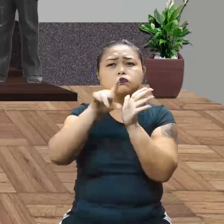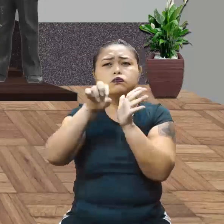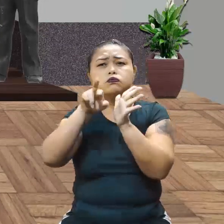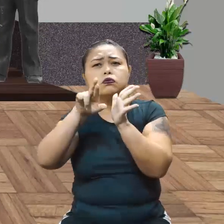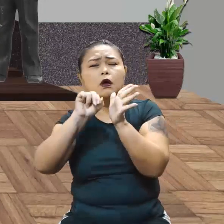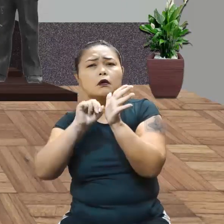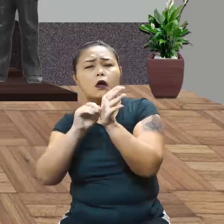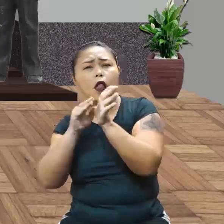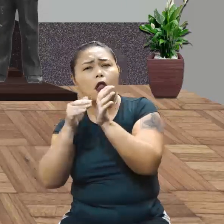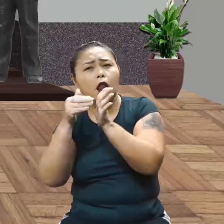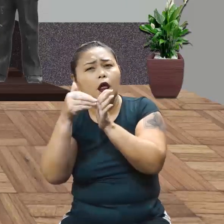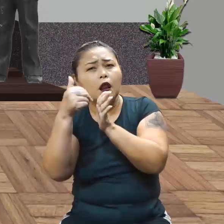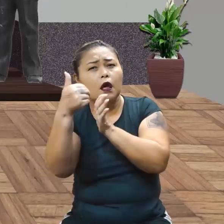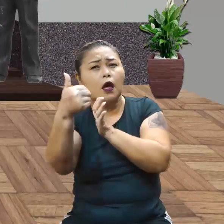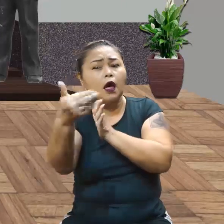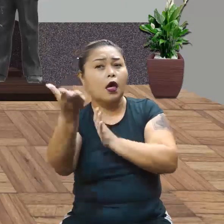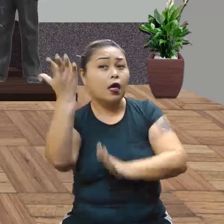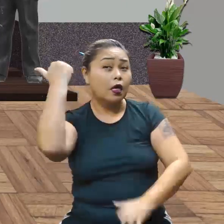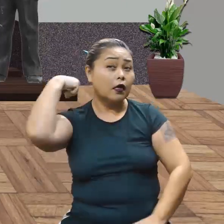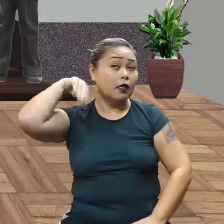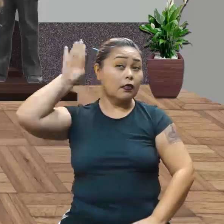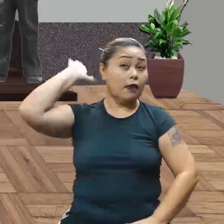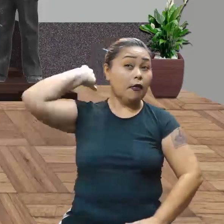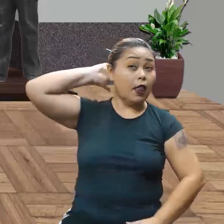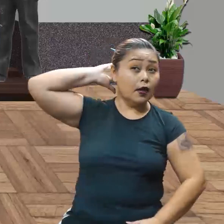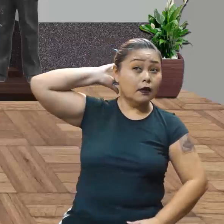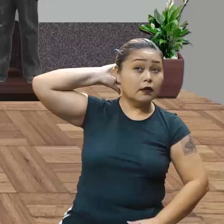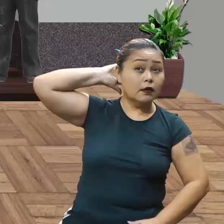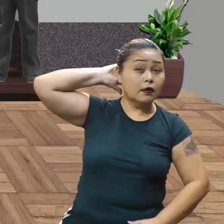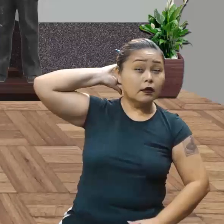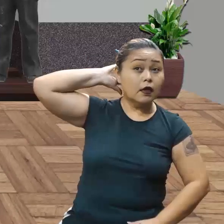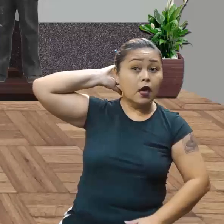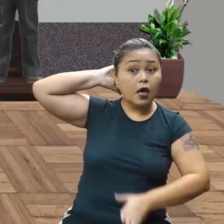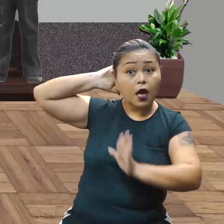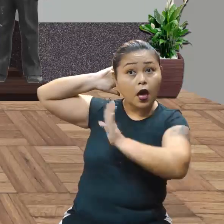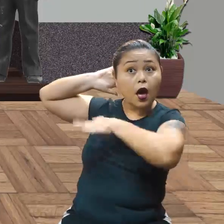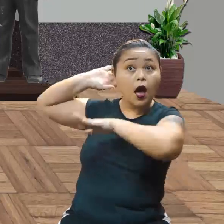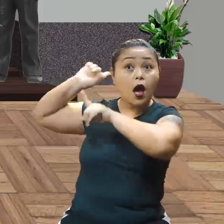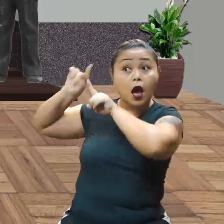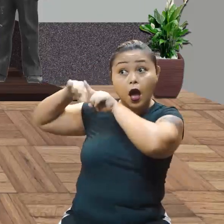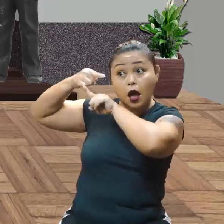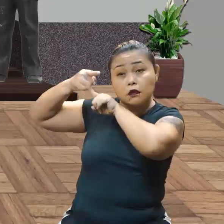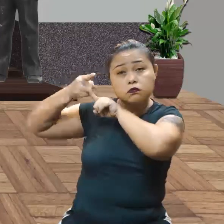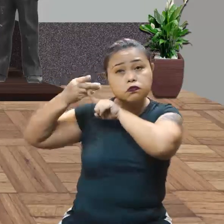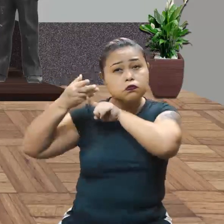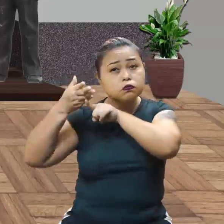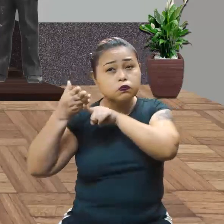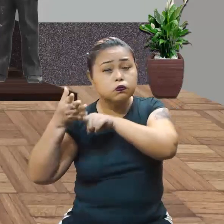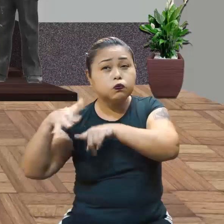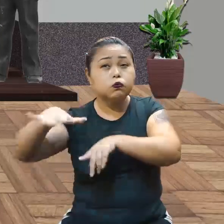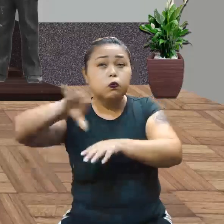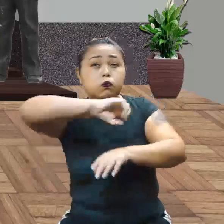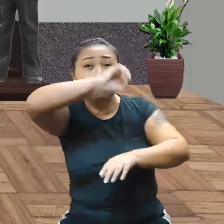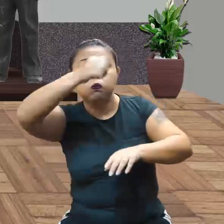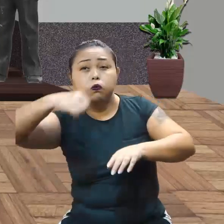iria descer até Belém, iria entrar no Oceano